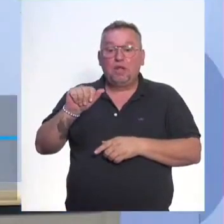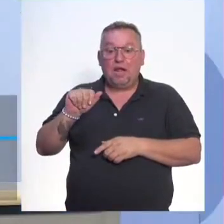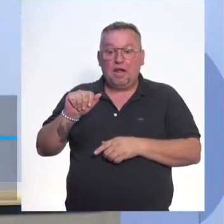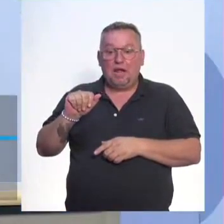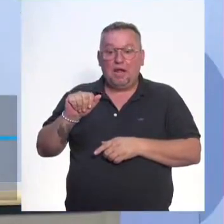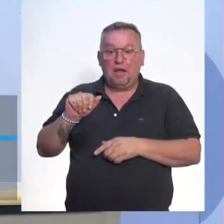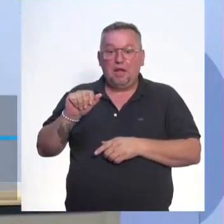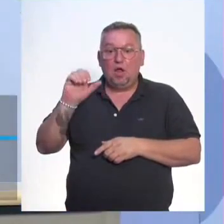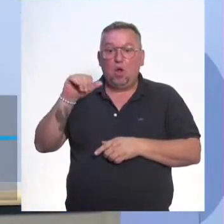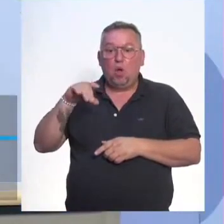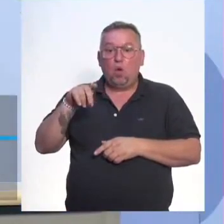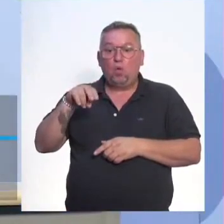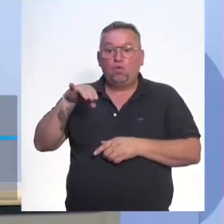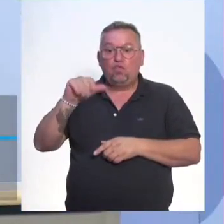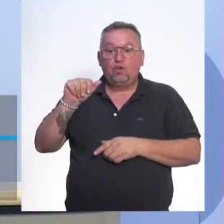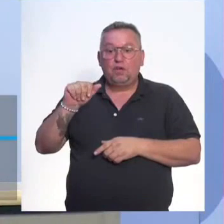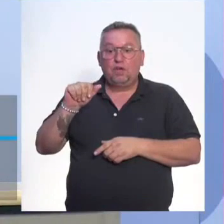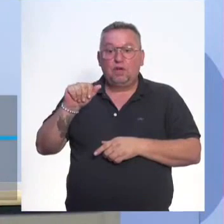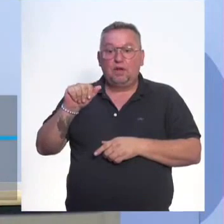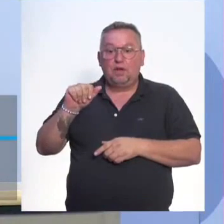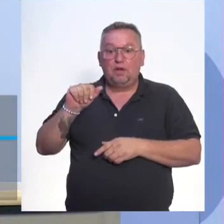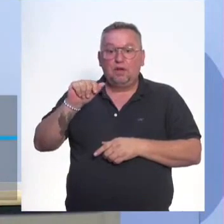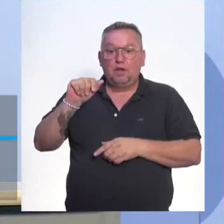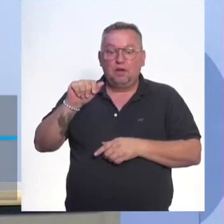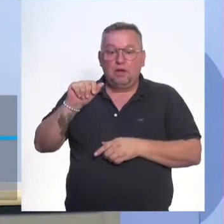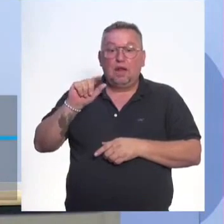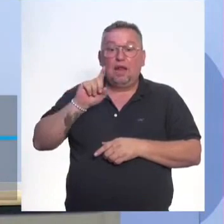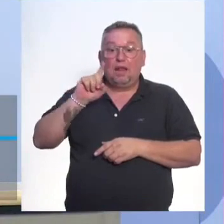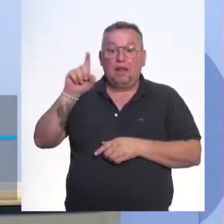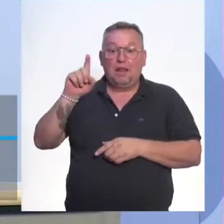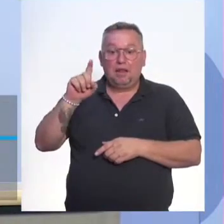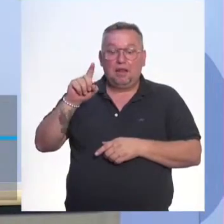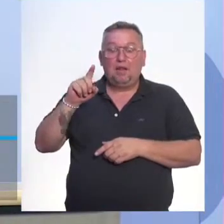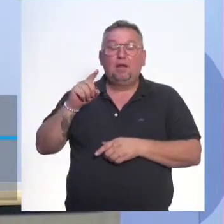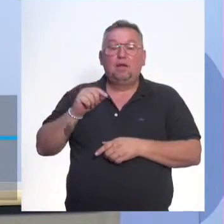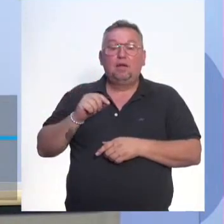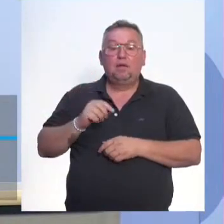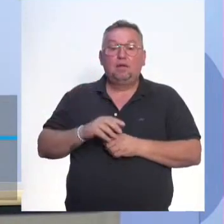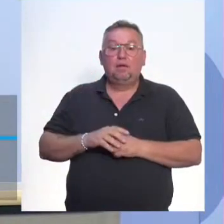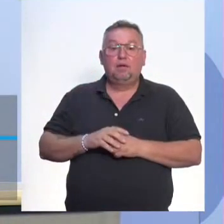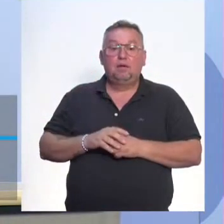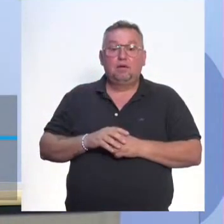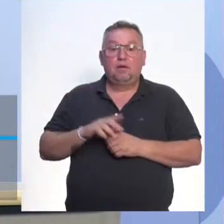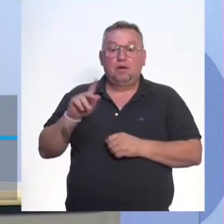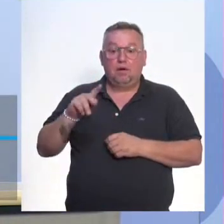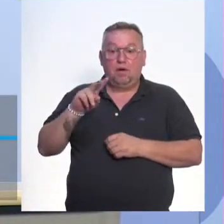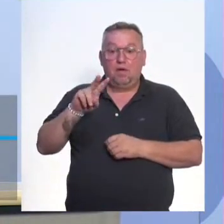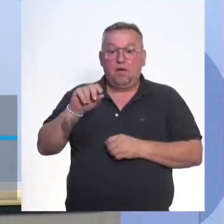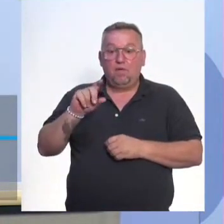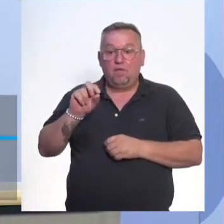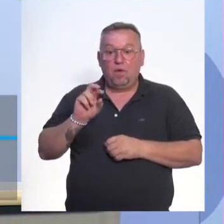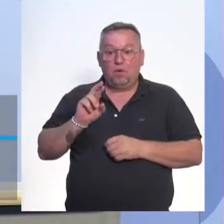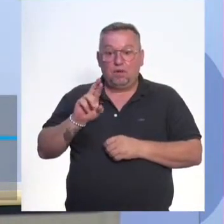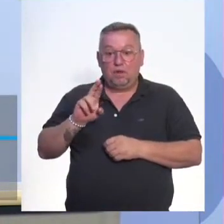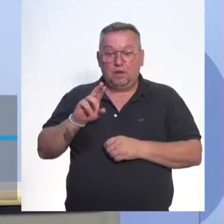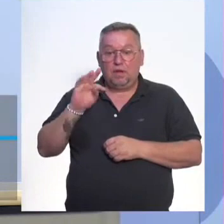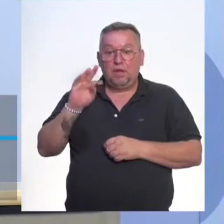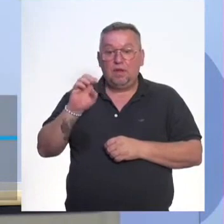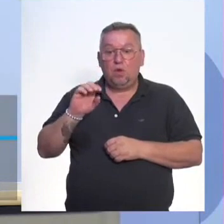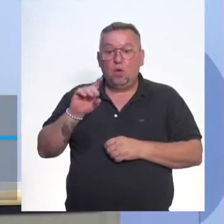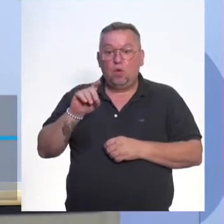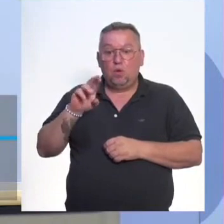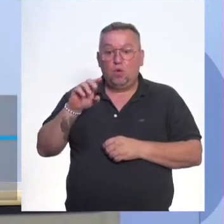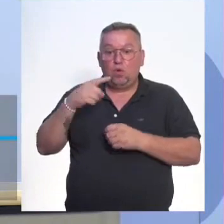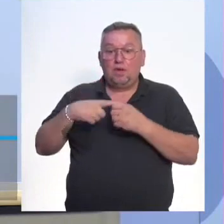escola Ondina Rivera Miranda Sintra. Professor Walter, da escola Teodoro, que fica